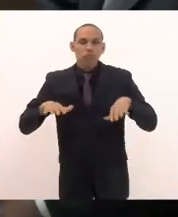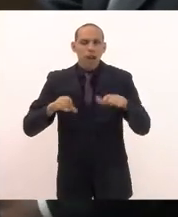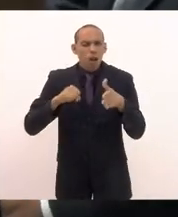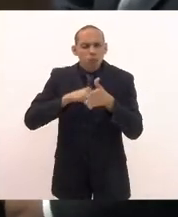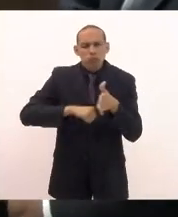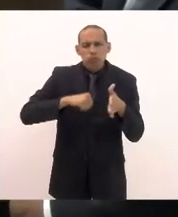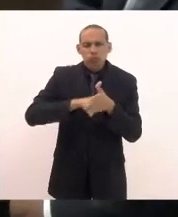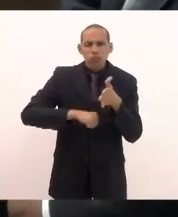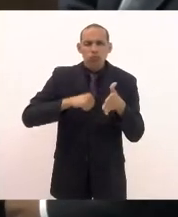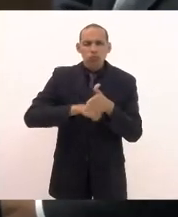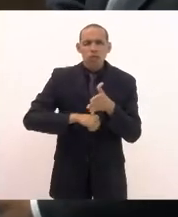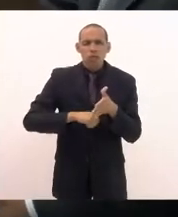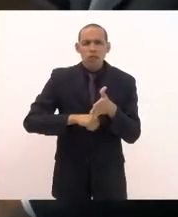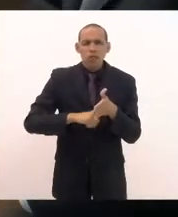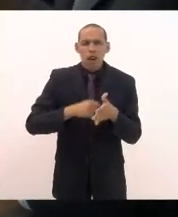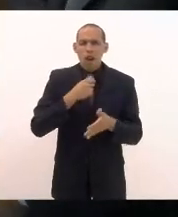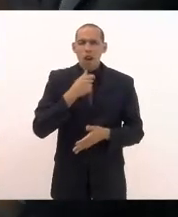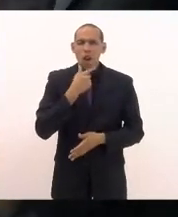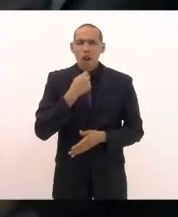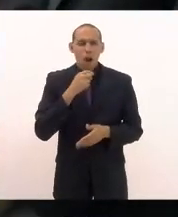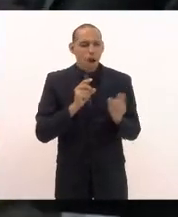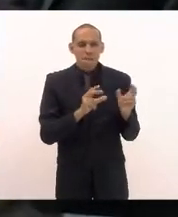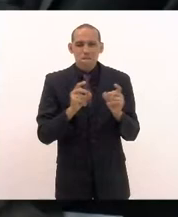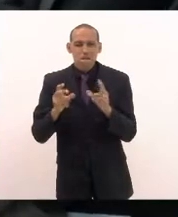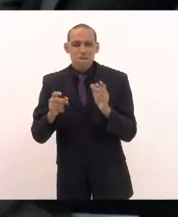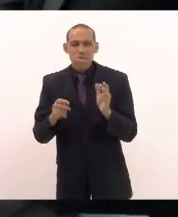combata traficantes e milicianos.